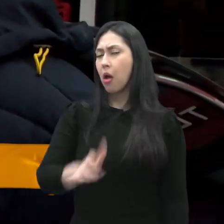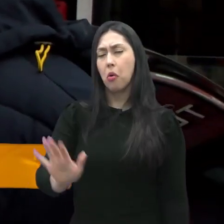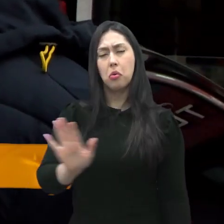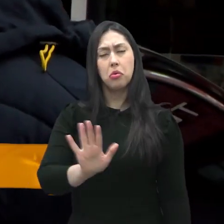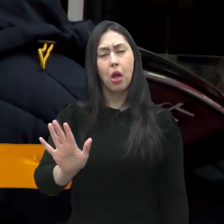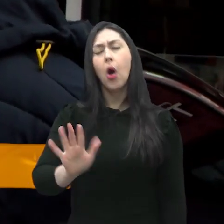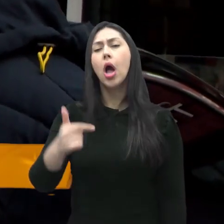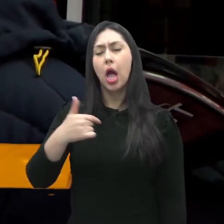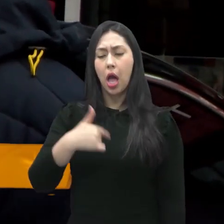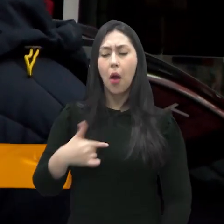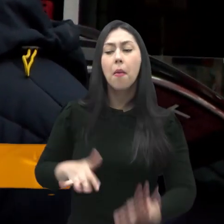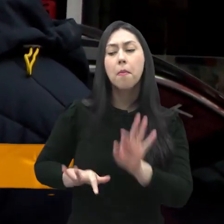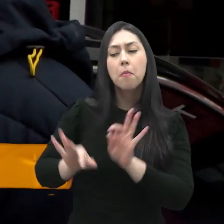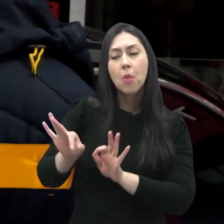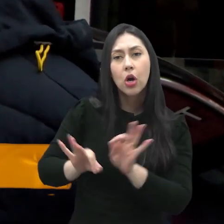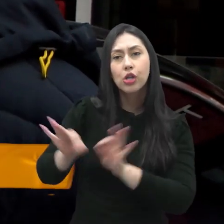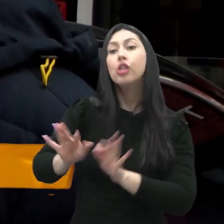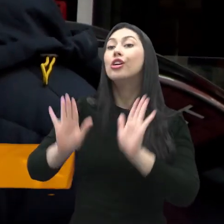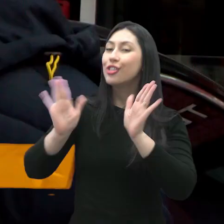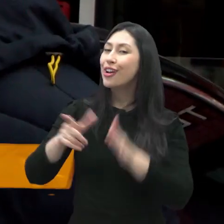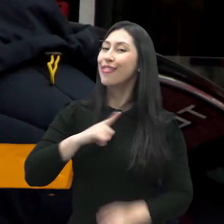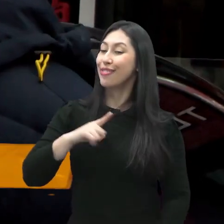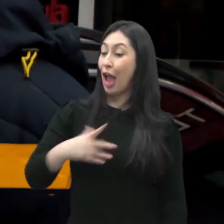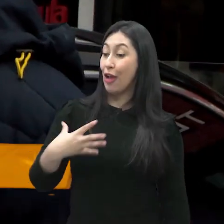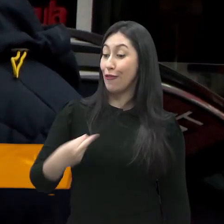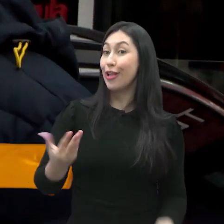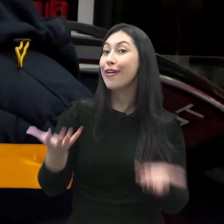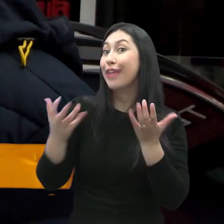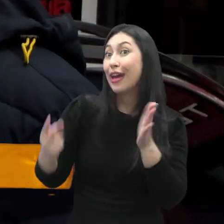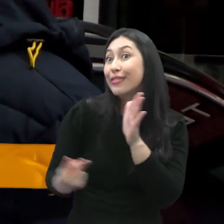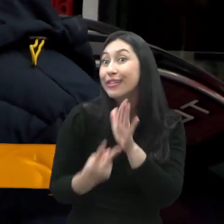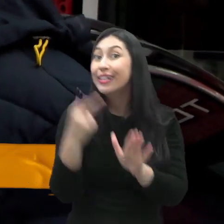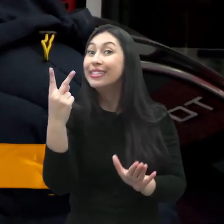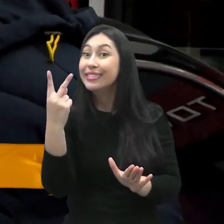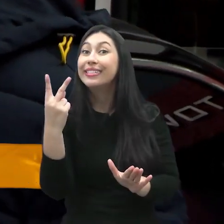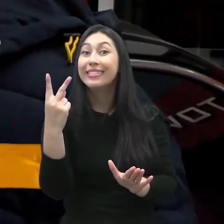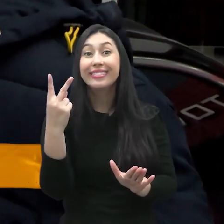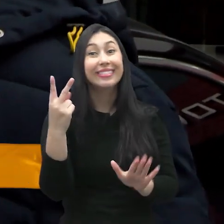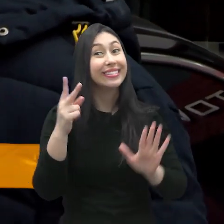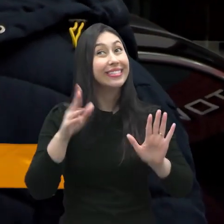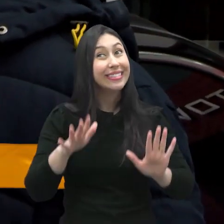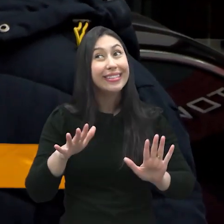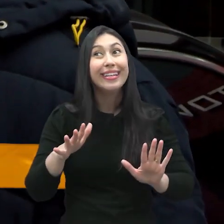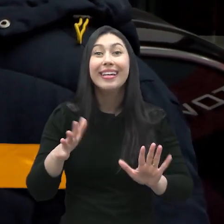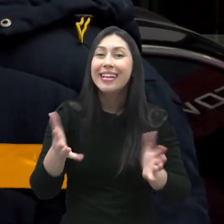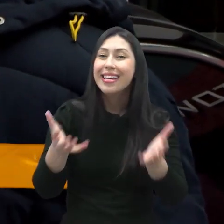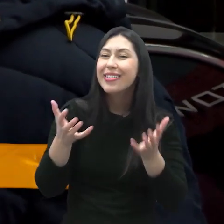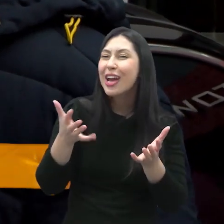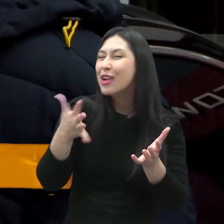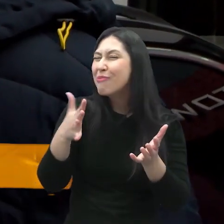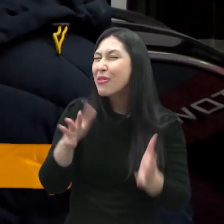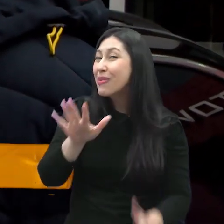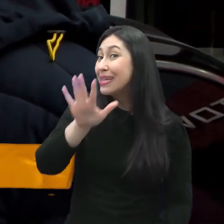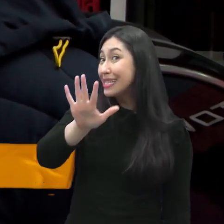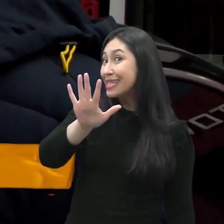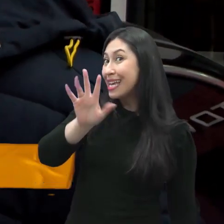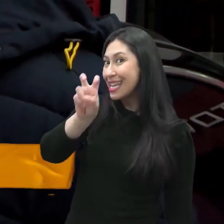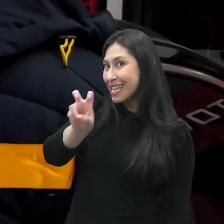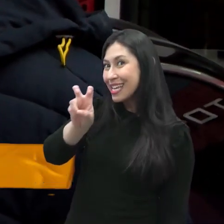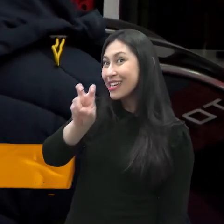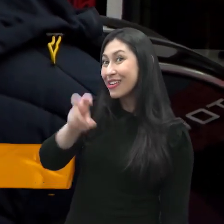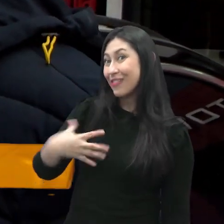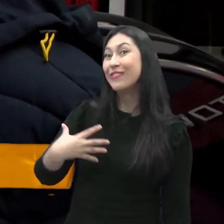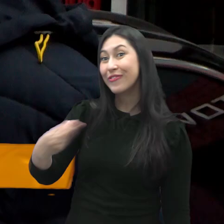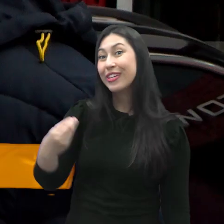não. Eu me programo, já tenho a primeira, tô em busca do segundo e até minha faixa tem uns 5,